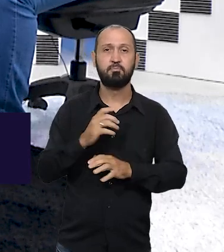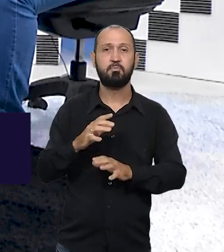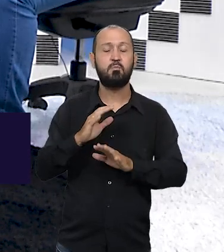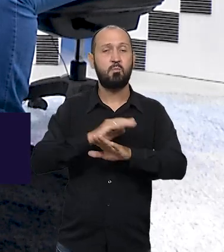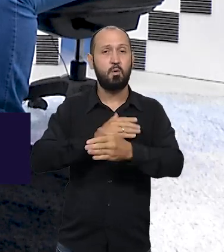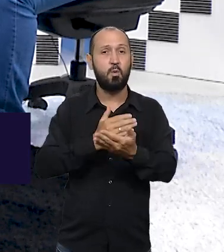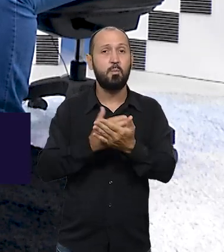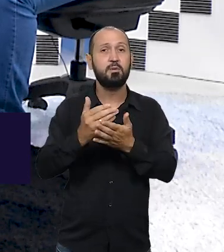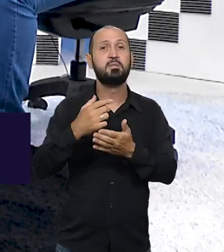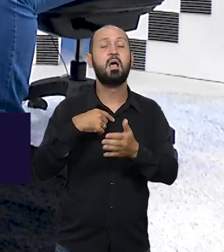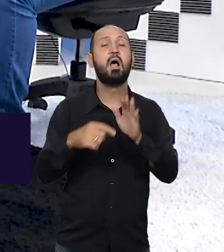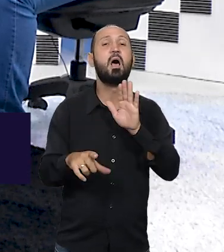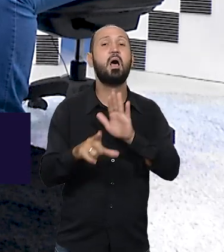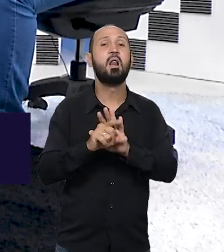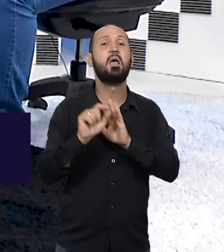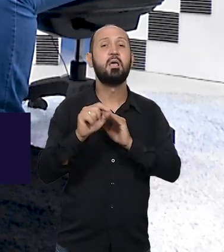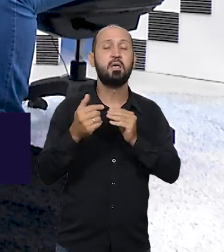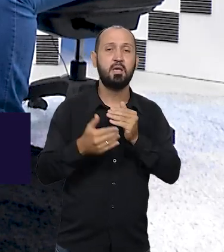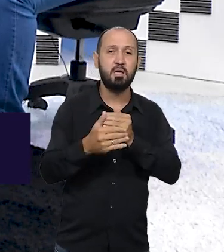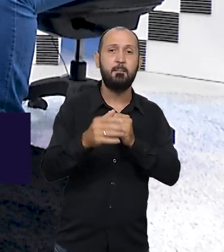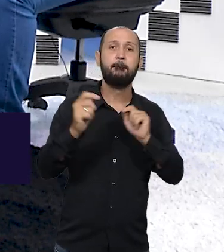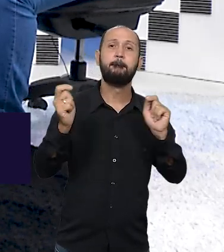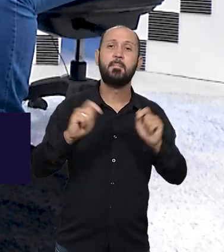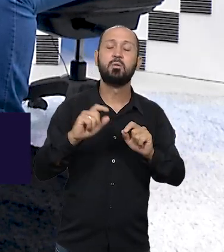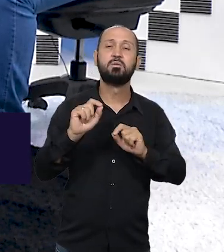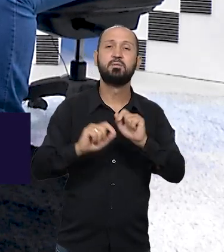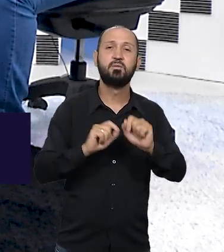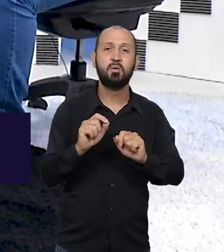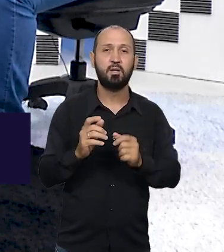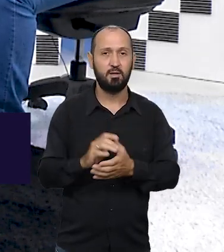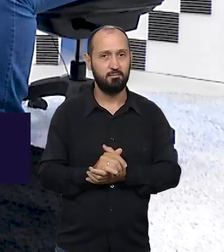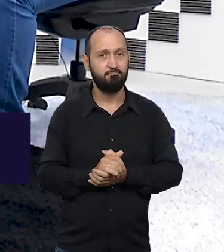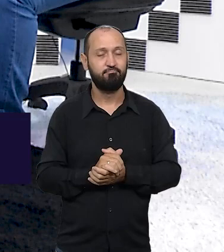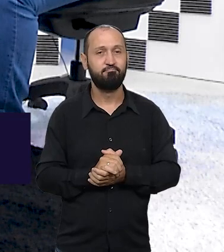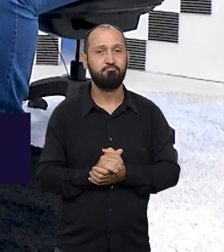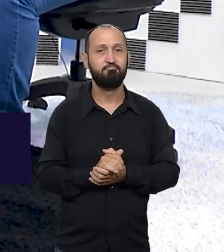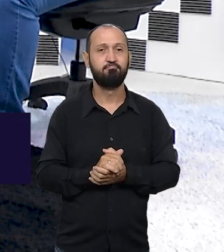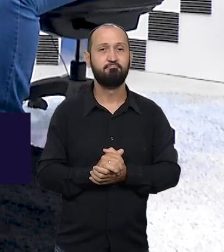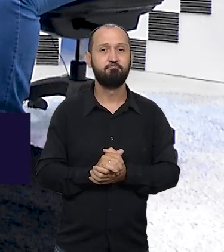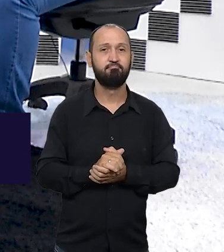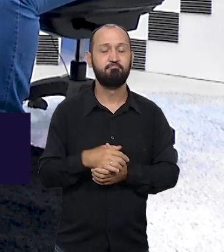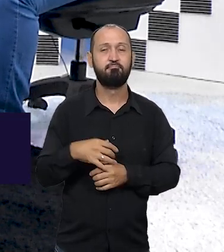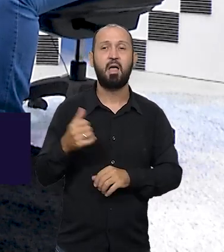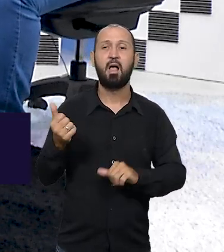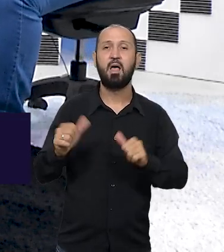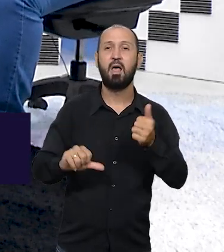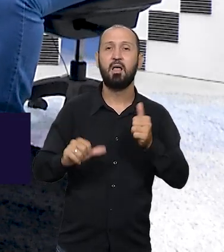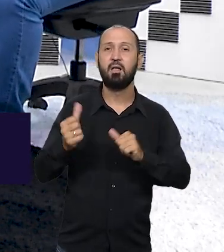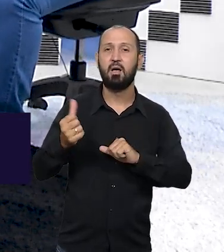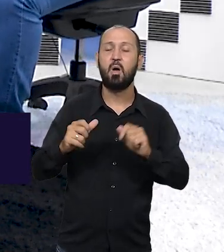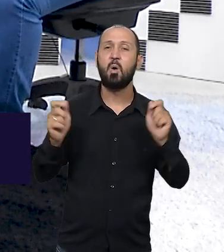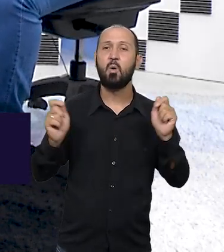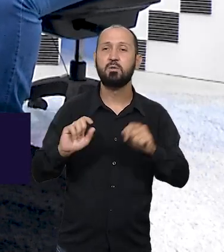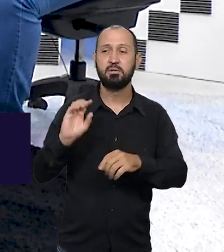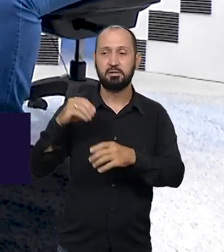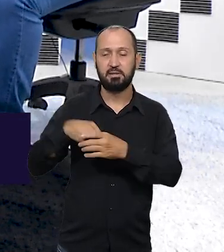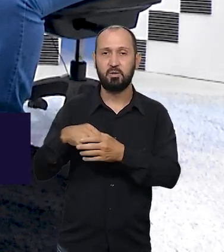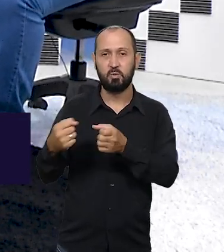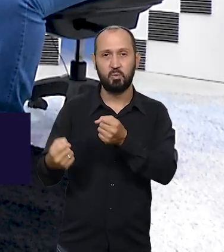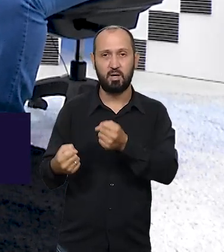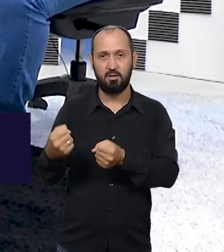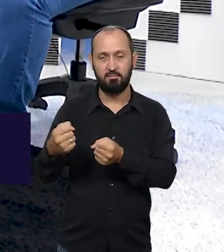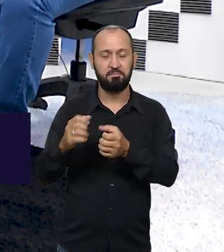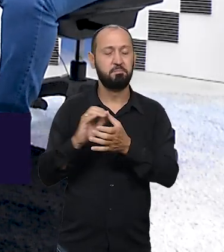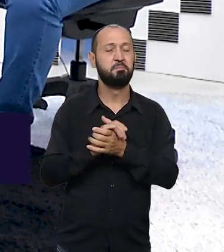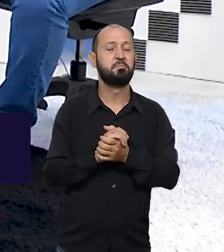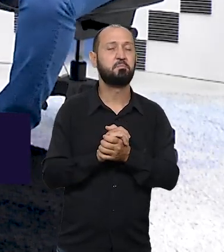possa ser, digamos assim, analisado de acordo com a condição das pessoas lá dentro daquele veículo. Né? Um adesivo veicular, de